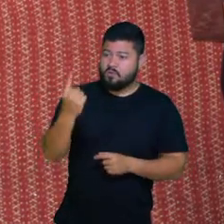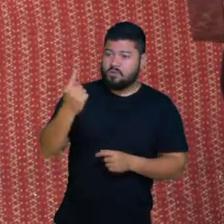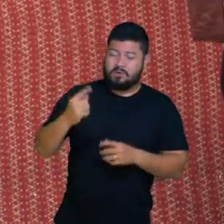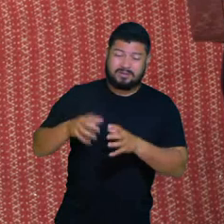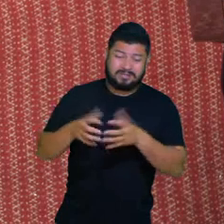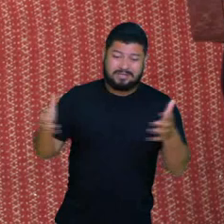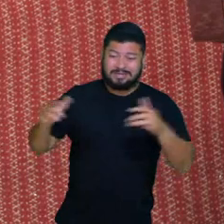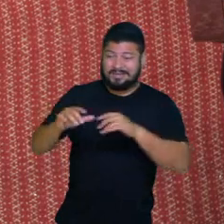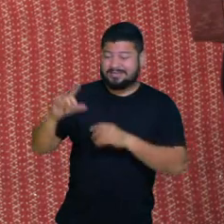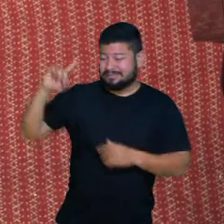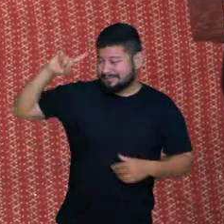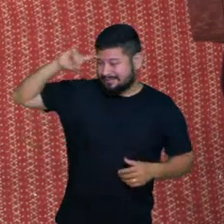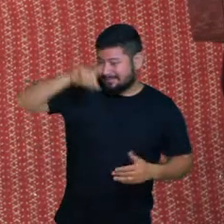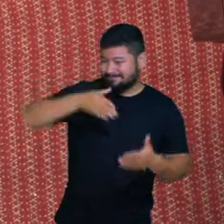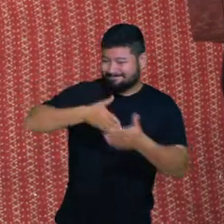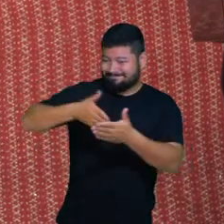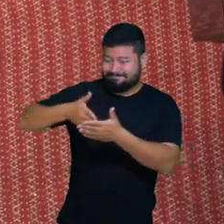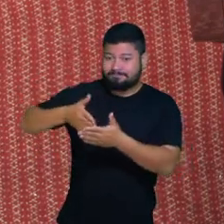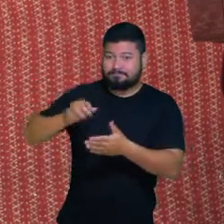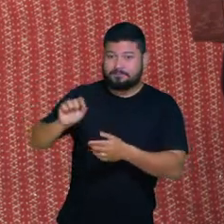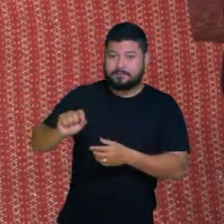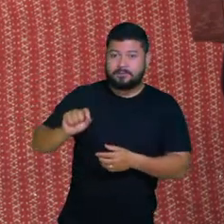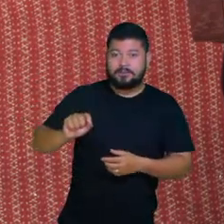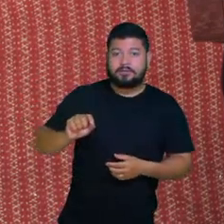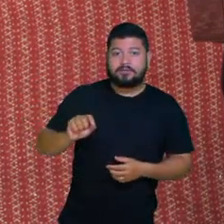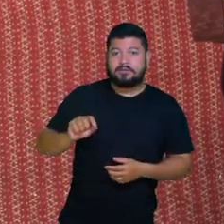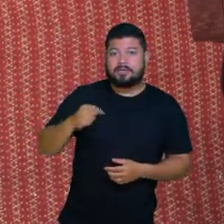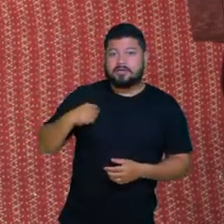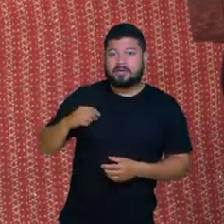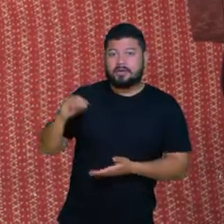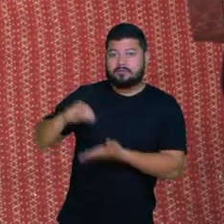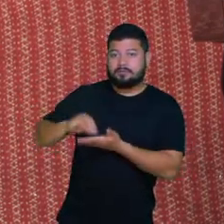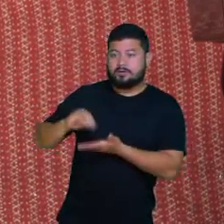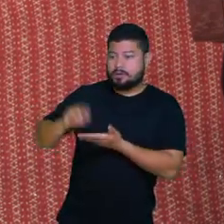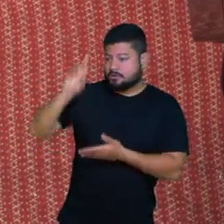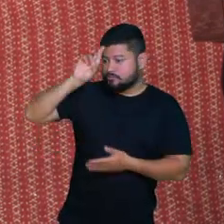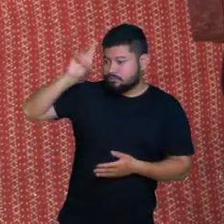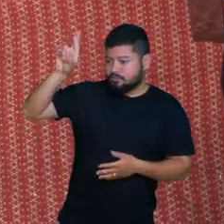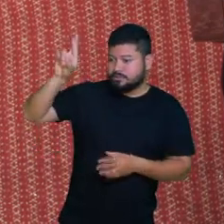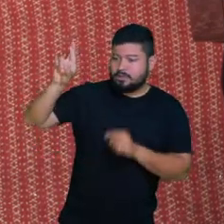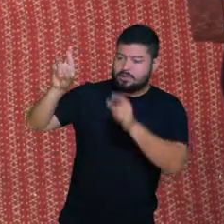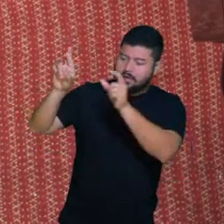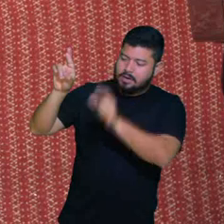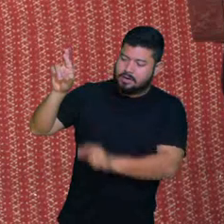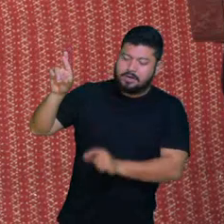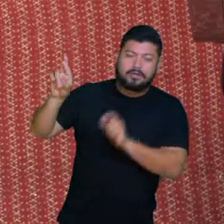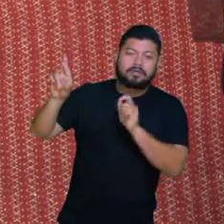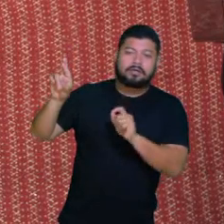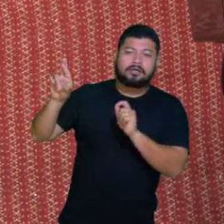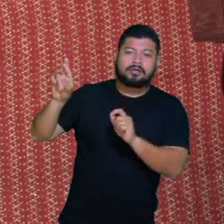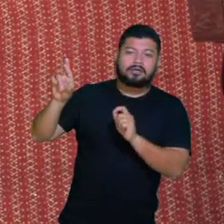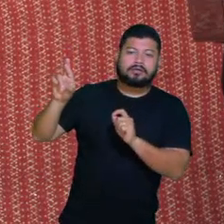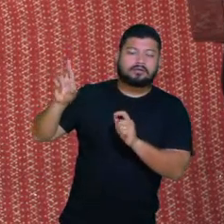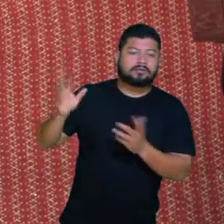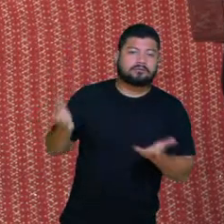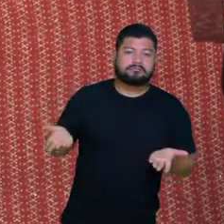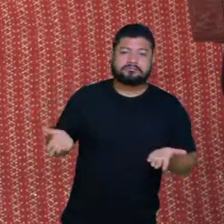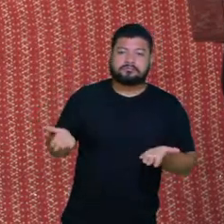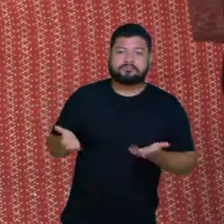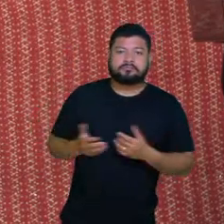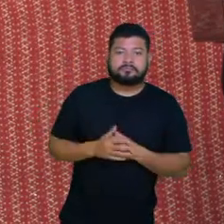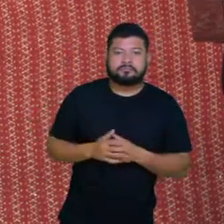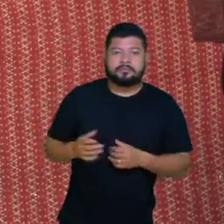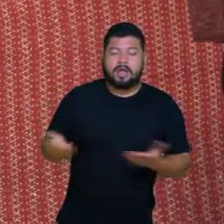prática o plano é que lá faltou dizer quem é responsável pelo quê eu acho que nessas proposituras que vamos